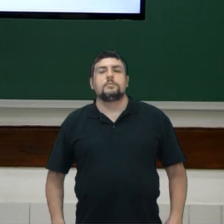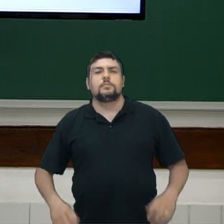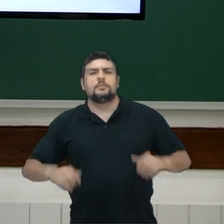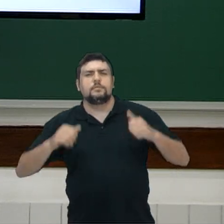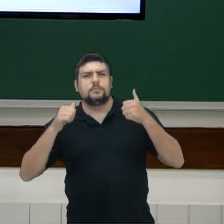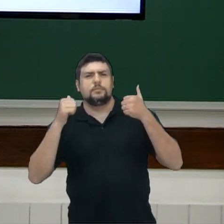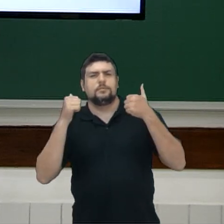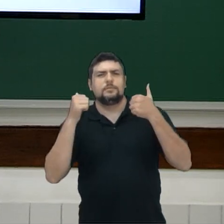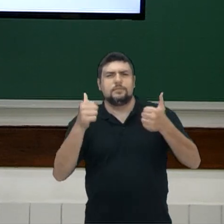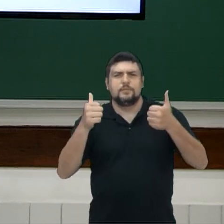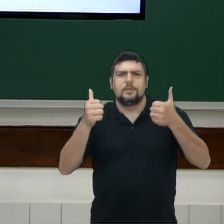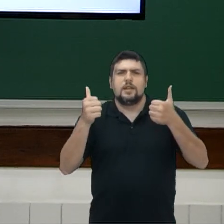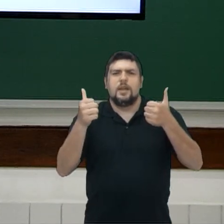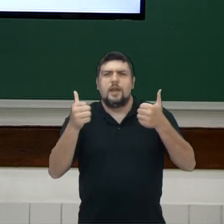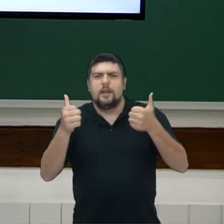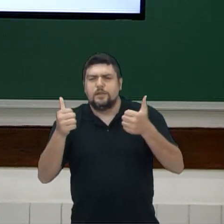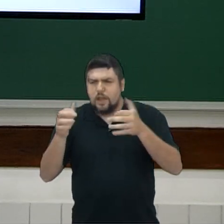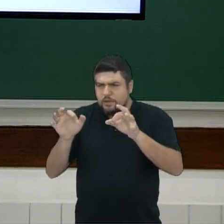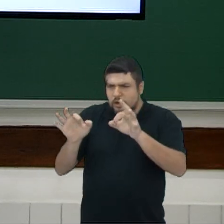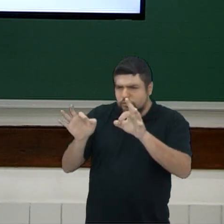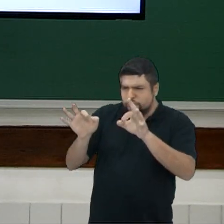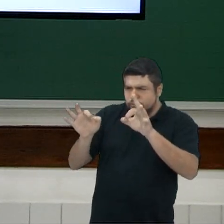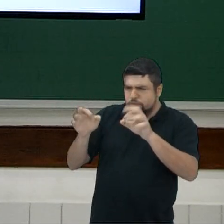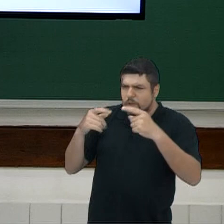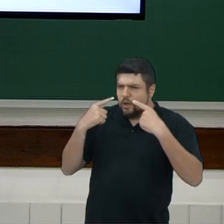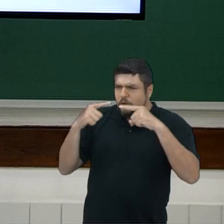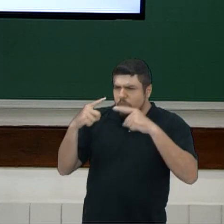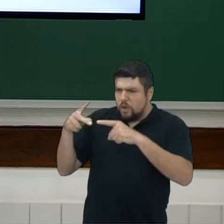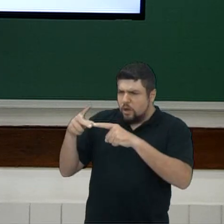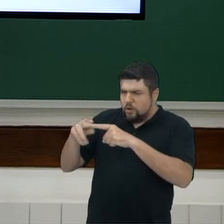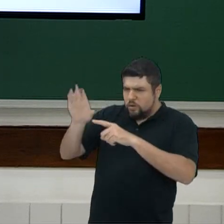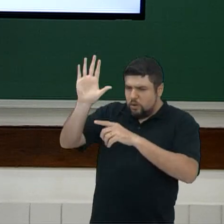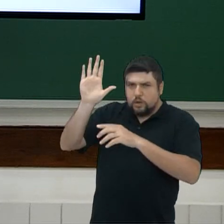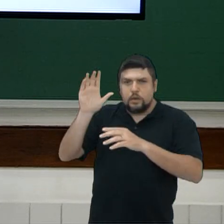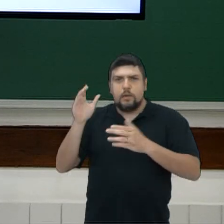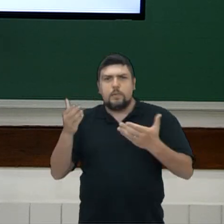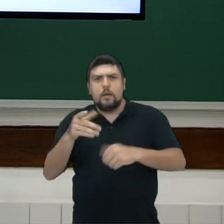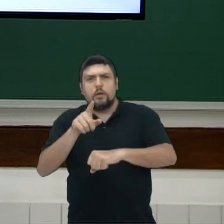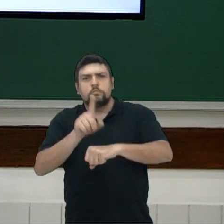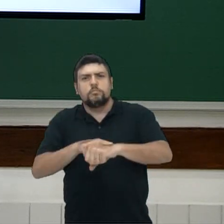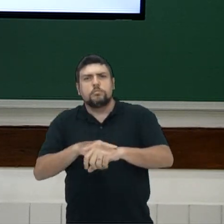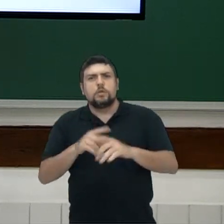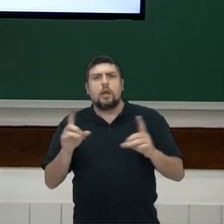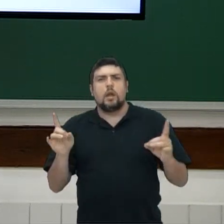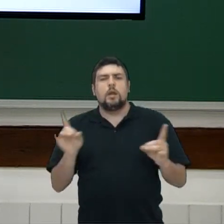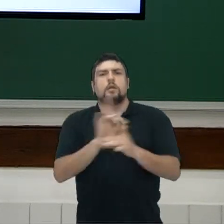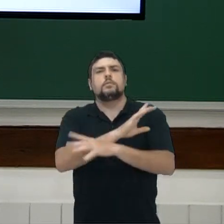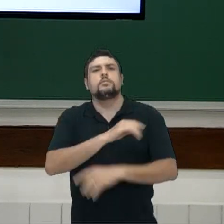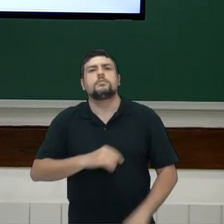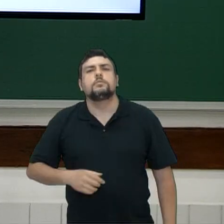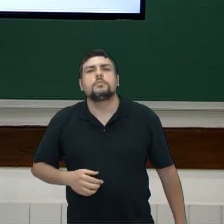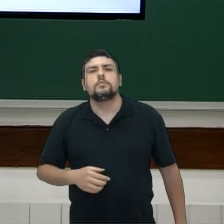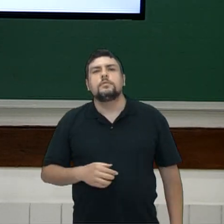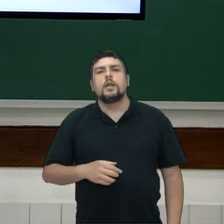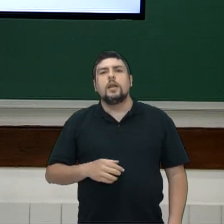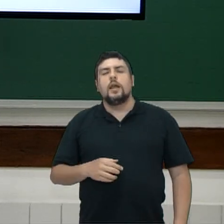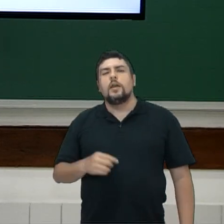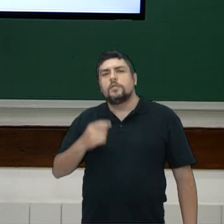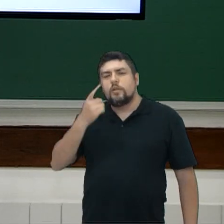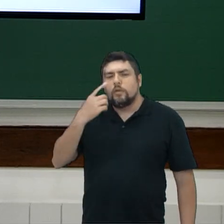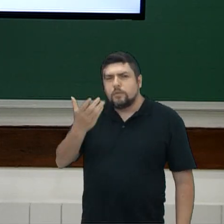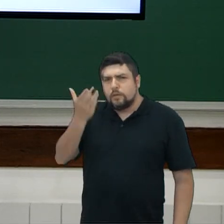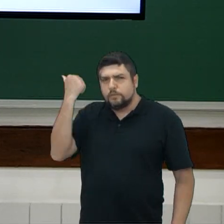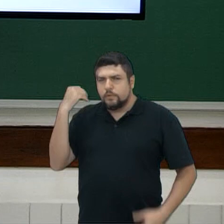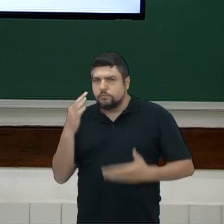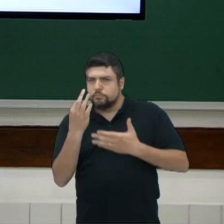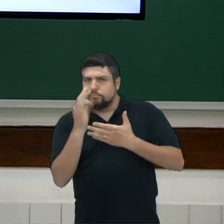Maestro Jonathan, corta a música porque acabou o tempo dessa galera, pessoal. Bora então corrigir esse